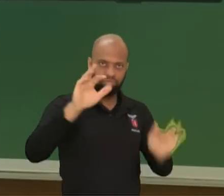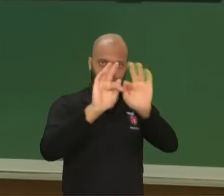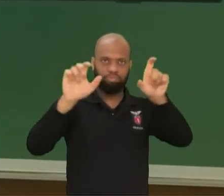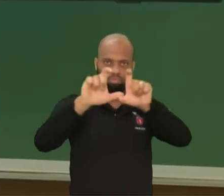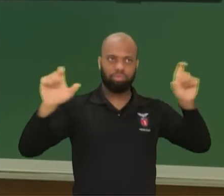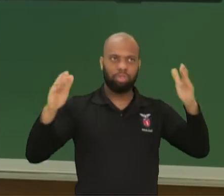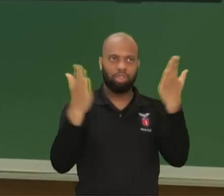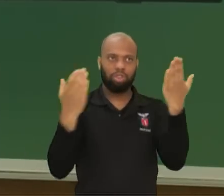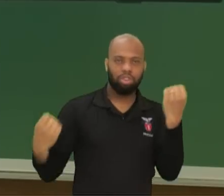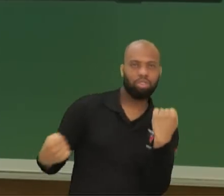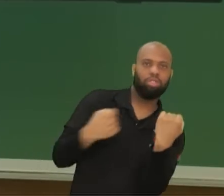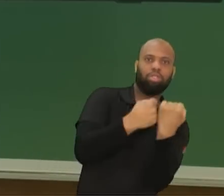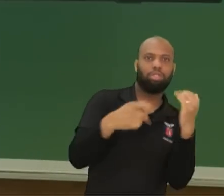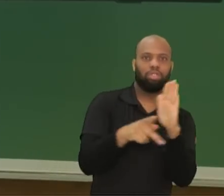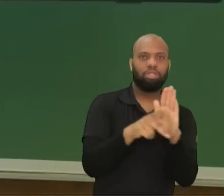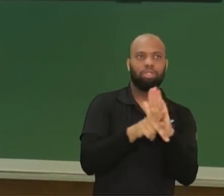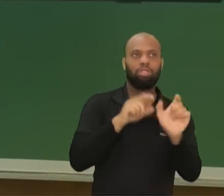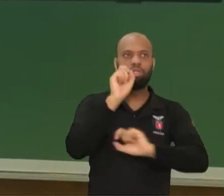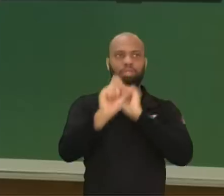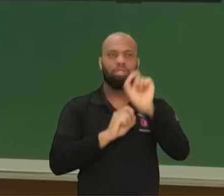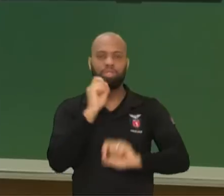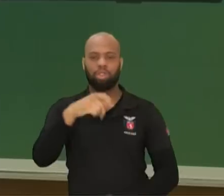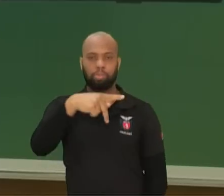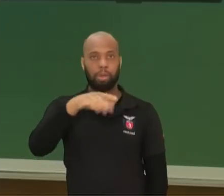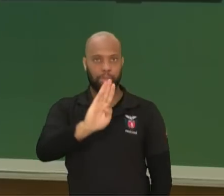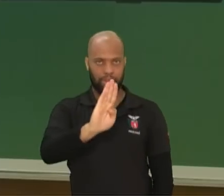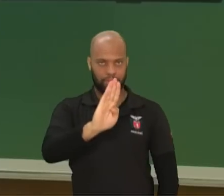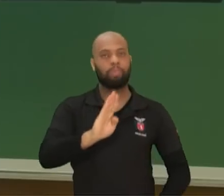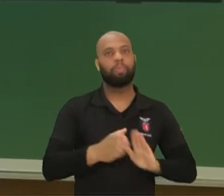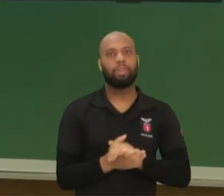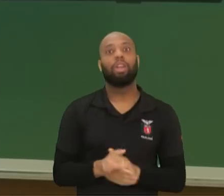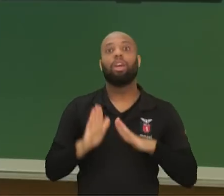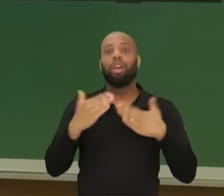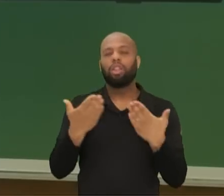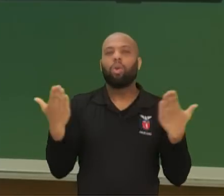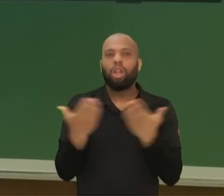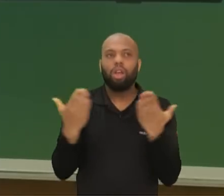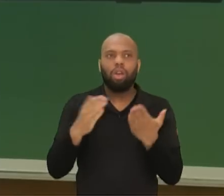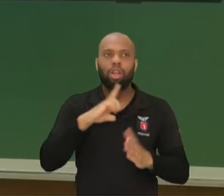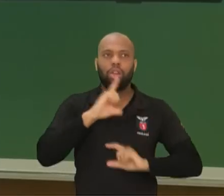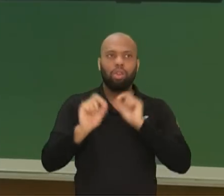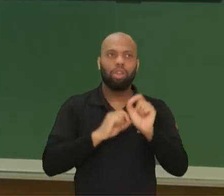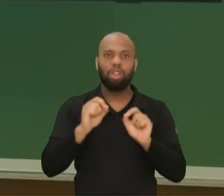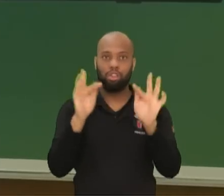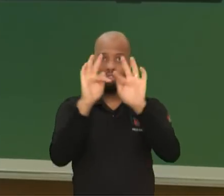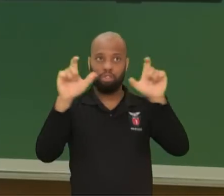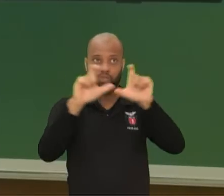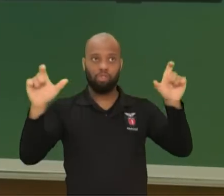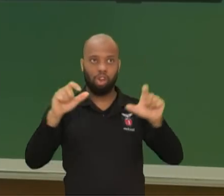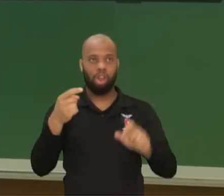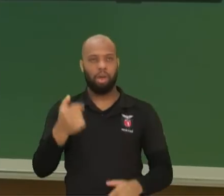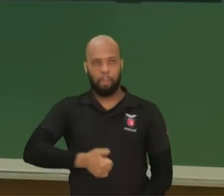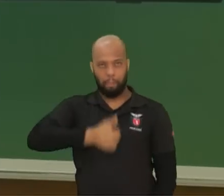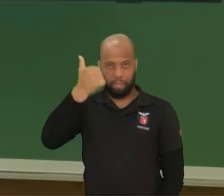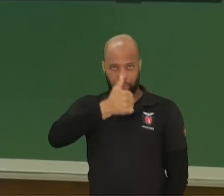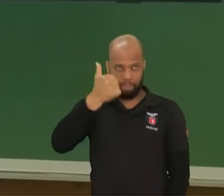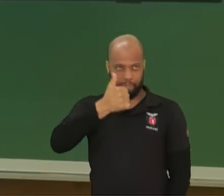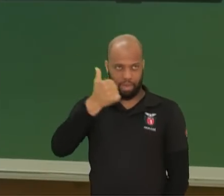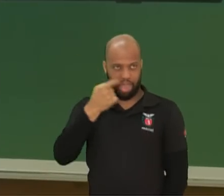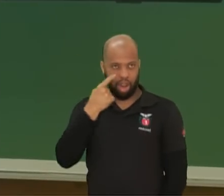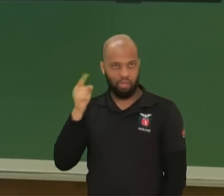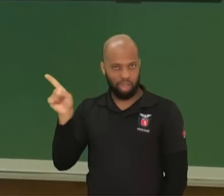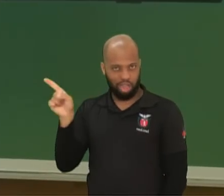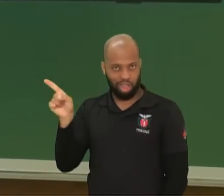vou substituir a fórmula de ocorrer ali o evento B, certo? Então, eu vou pegar essa fórmula aqui, ó, e vou pegar